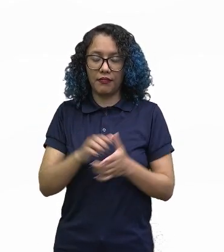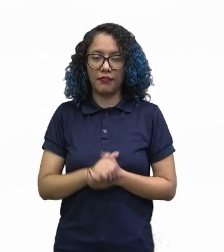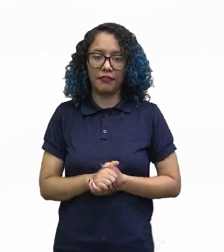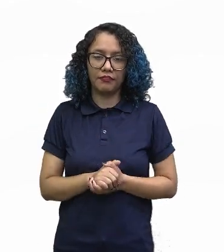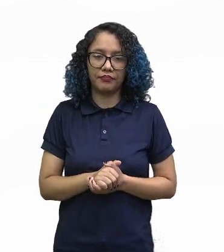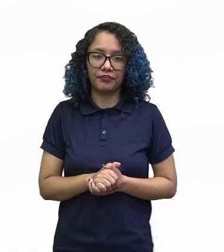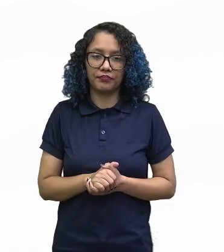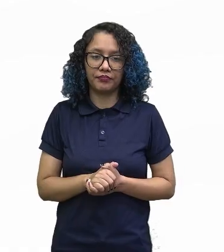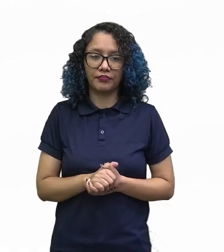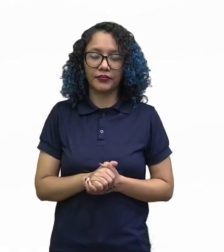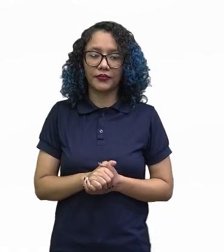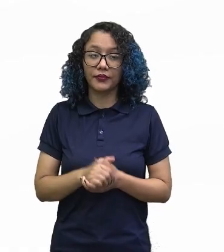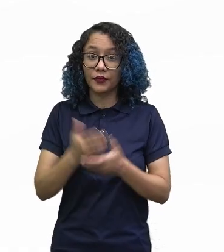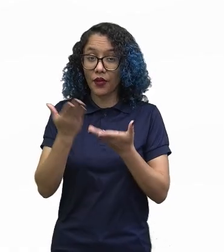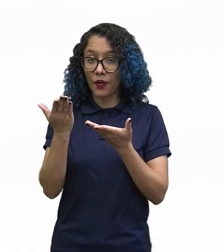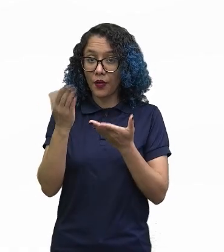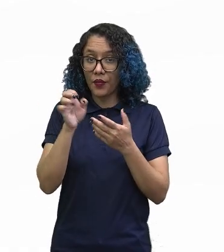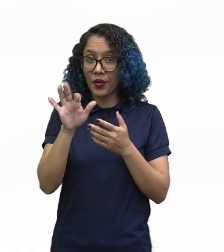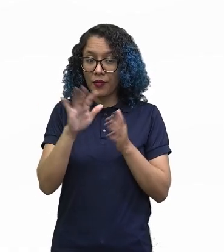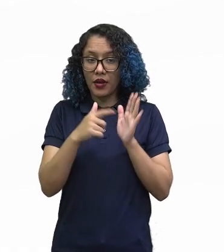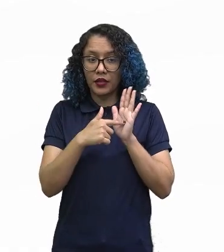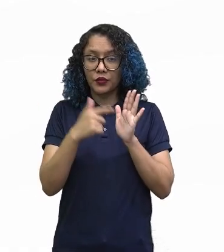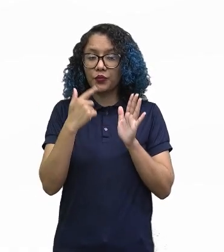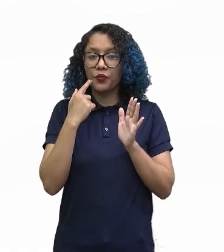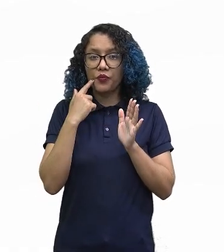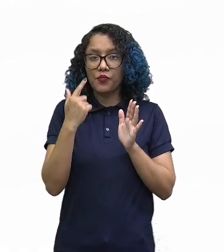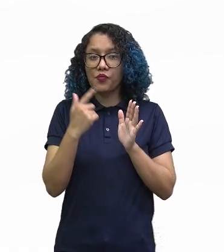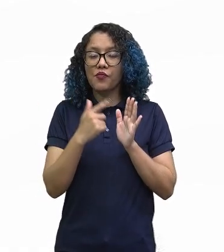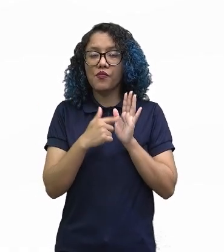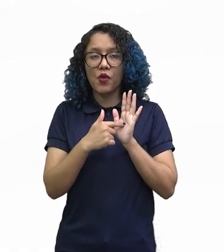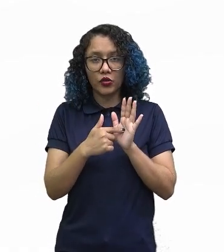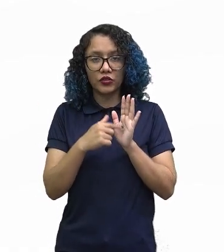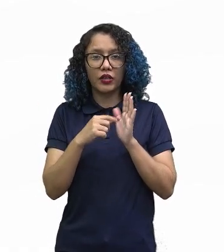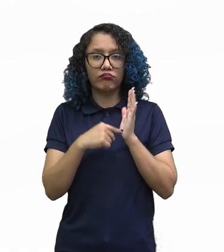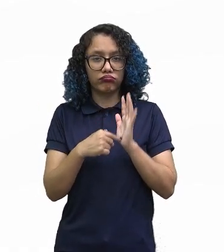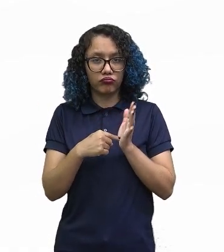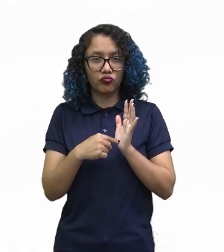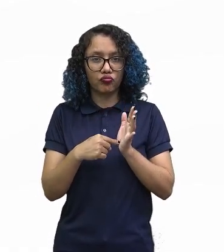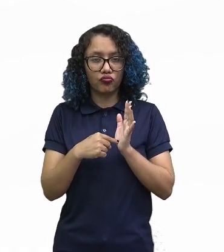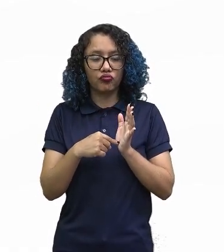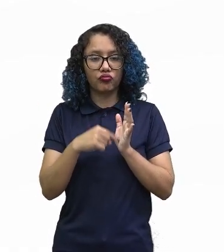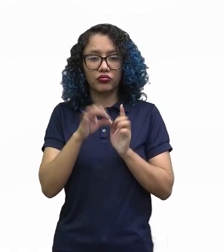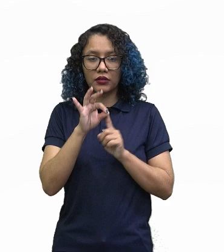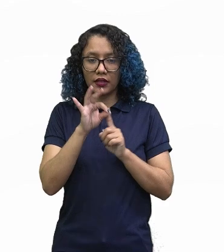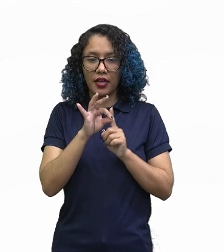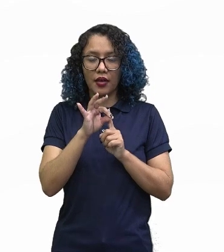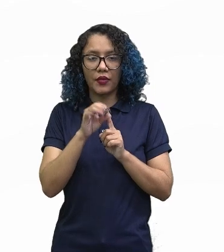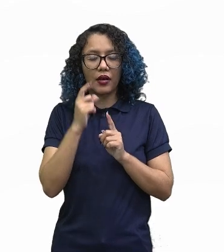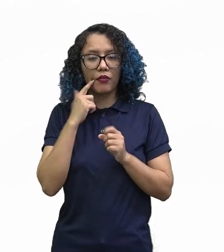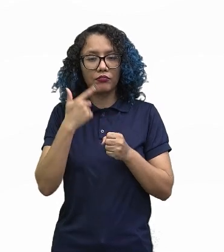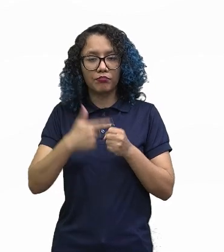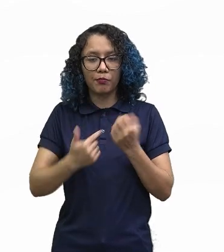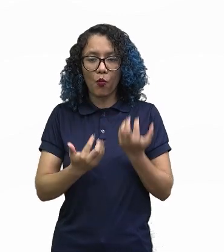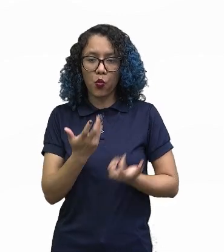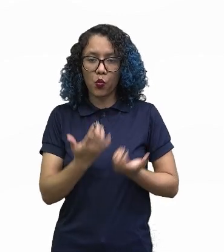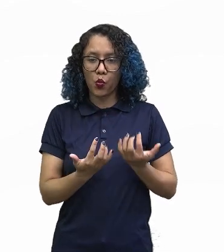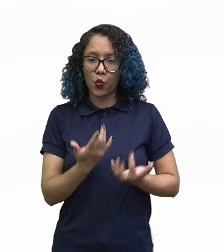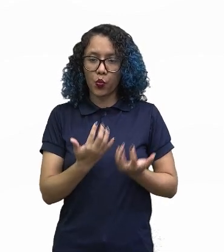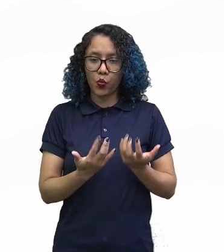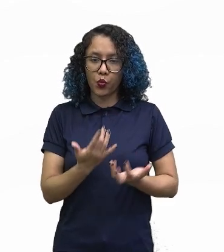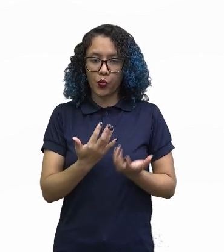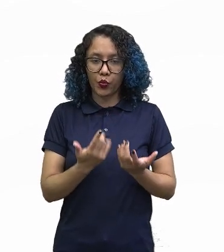aí para mostrar para você um esquema, né, de uma máquina térmica, certo? Onde ela queima combustível para aquecer uma